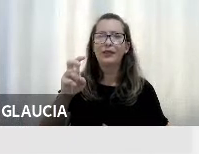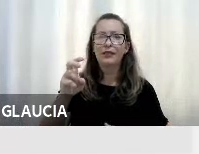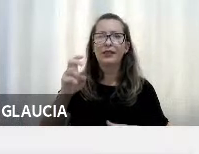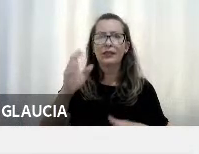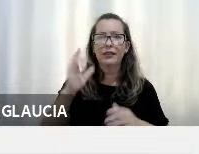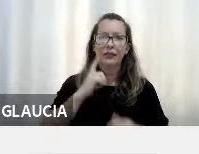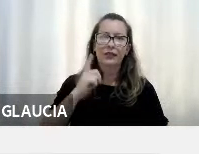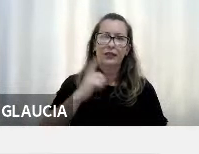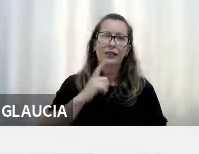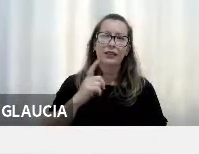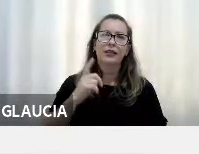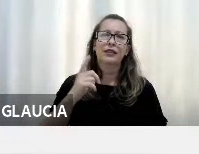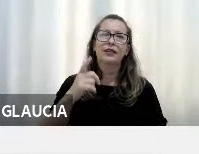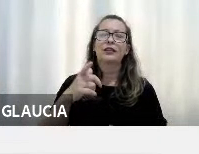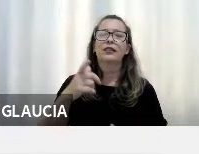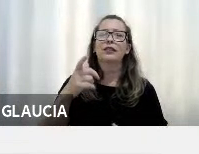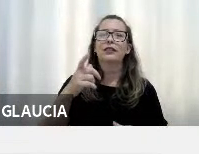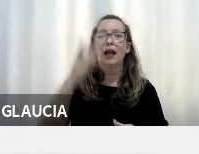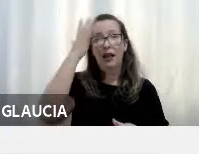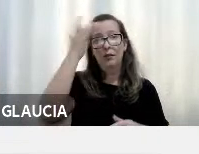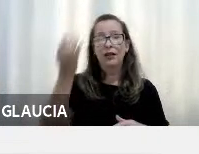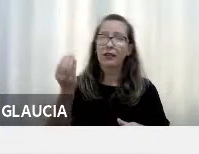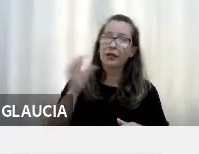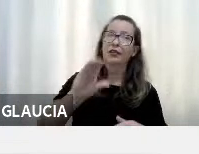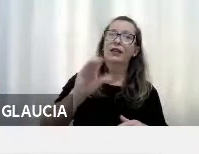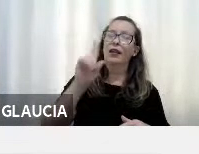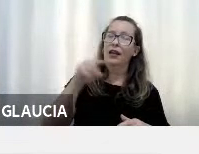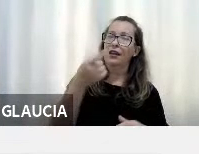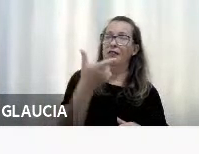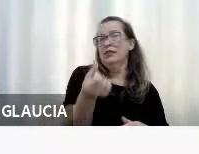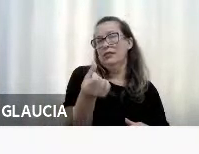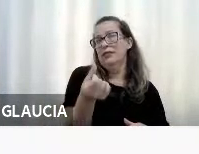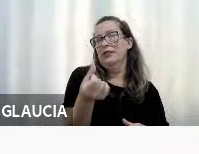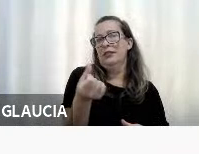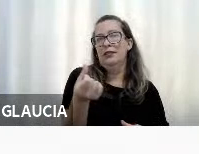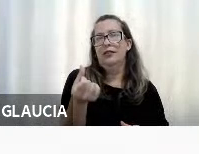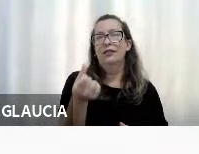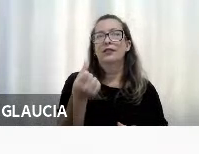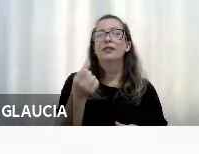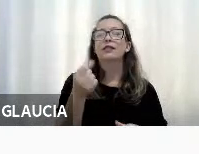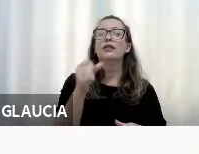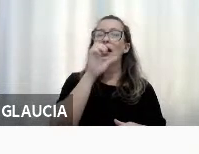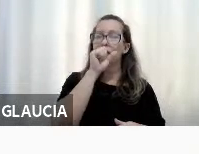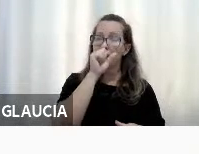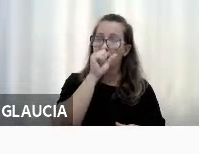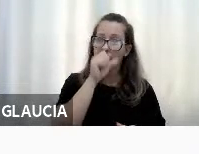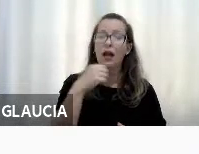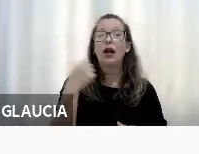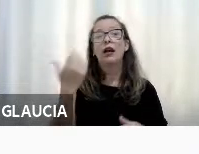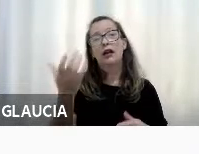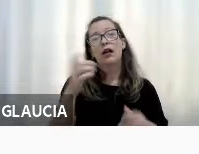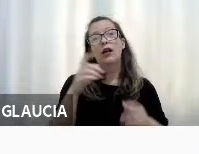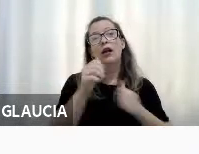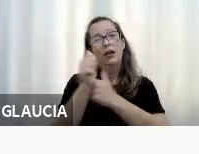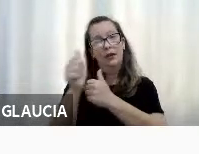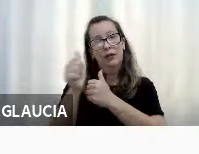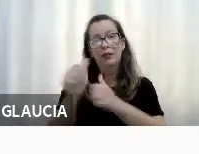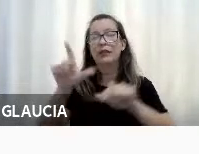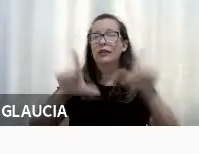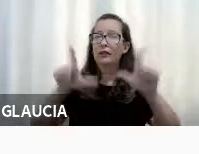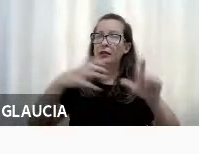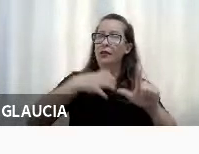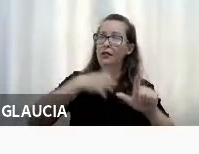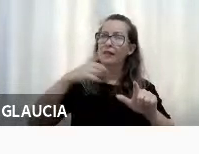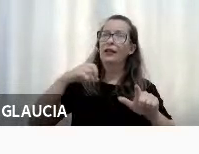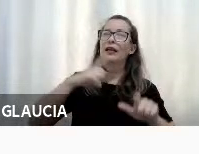de entrar a estreia, que vai ser amanhã, aos sábados. É, e também acompanhar na TVE Bahia, caso desejem. No Instagram, a gente tem atualmente